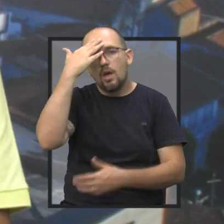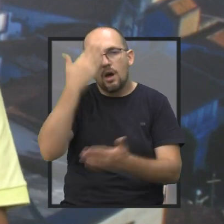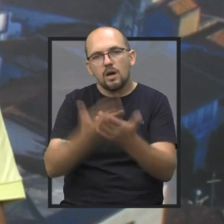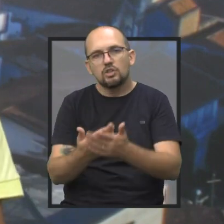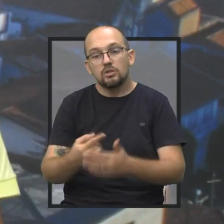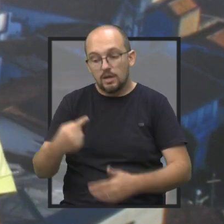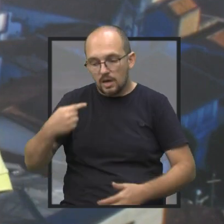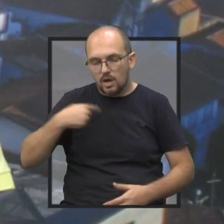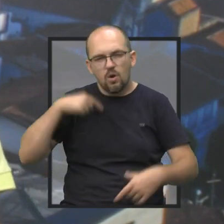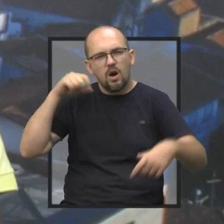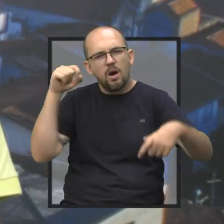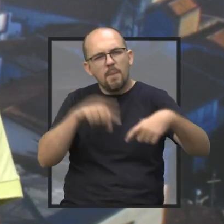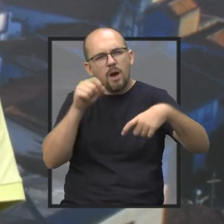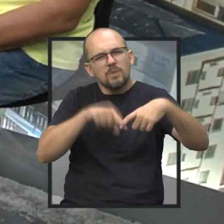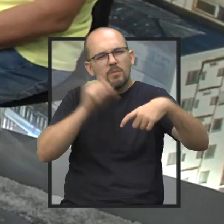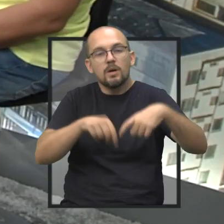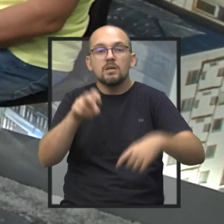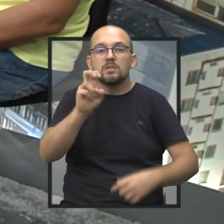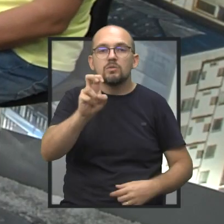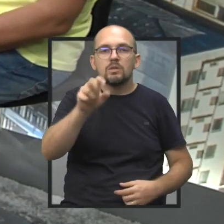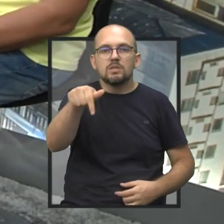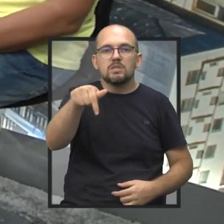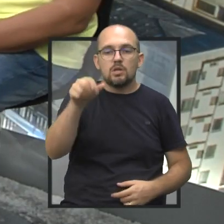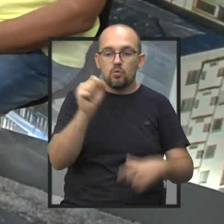fiz 57 gols num campeonato.